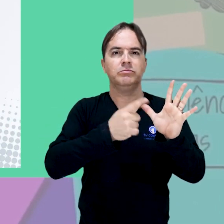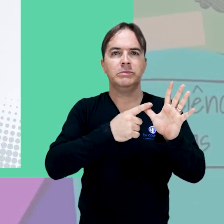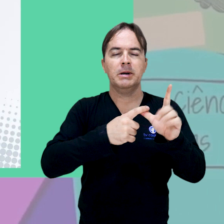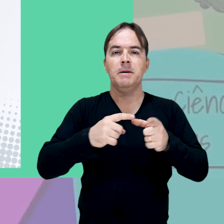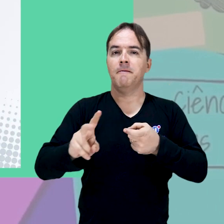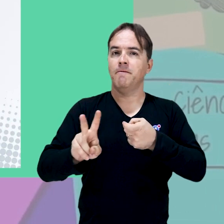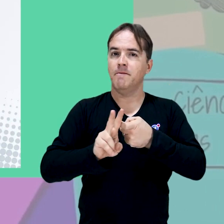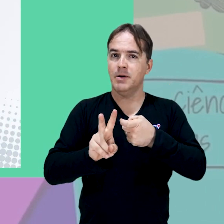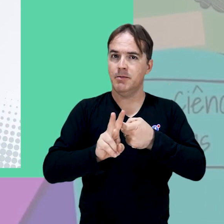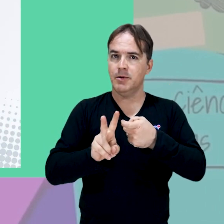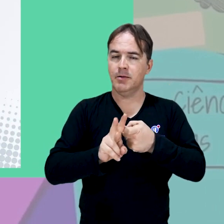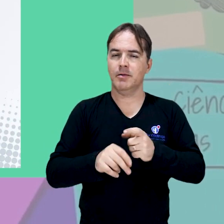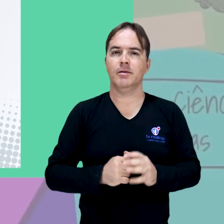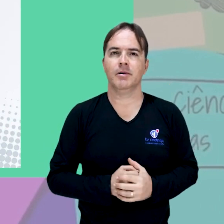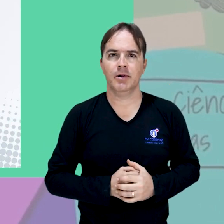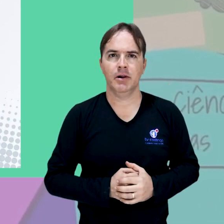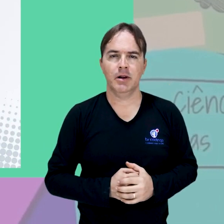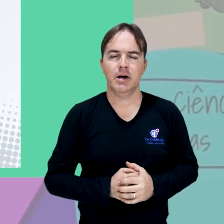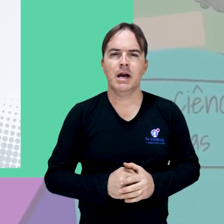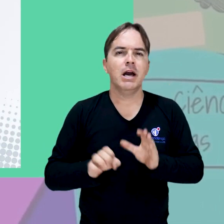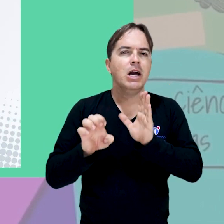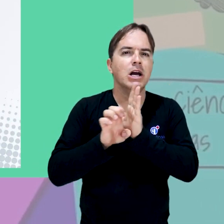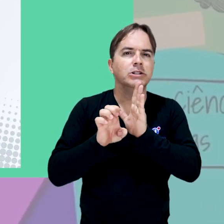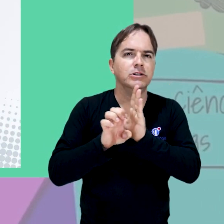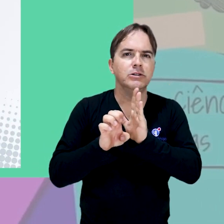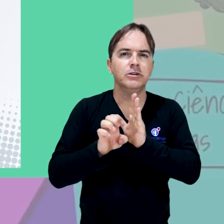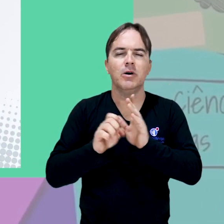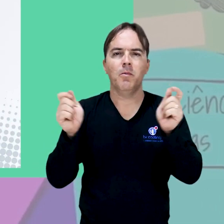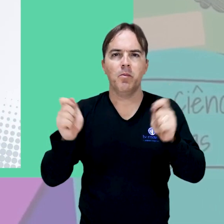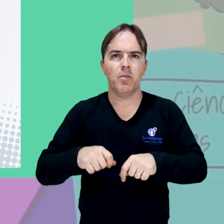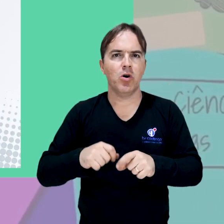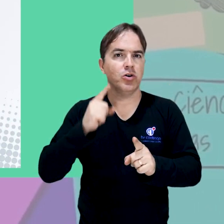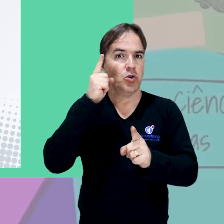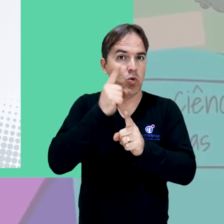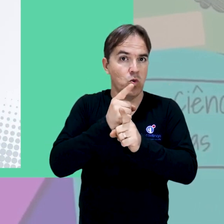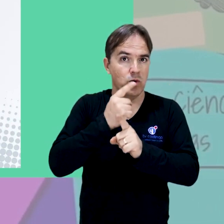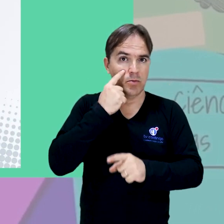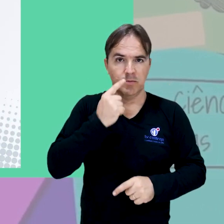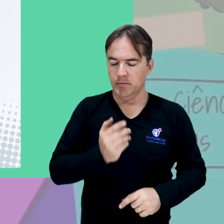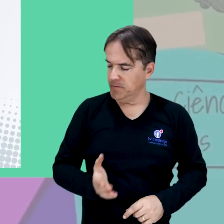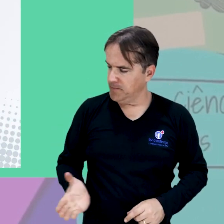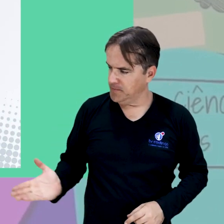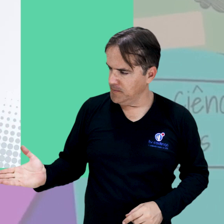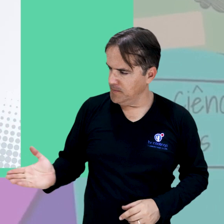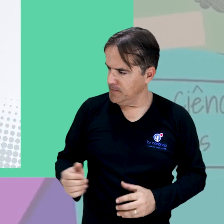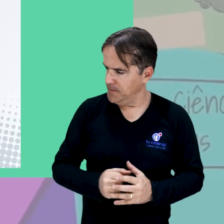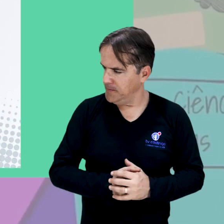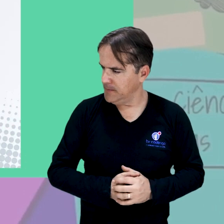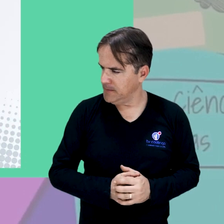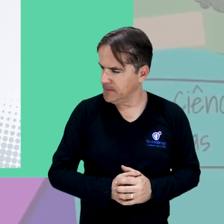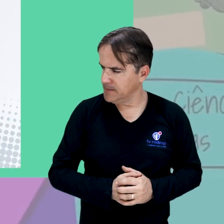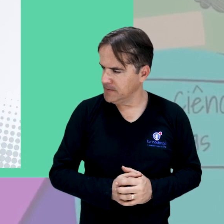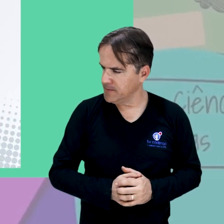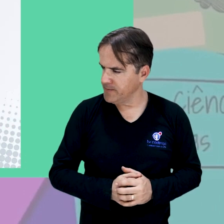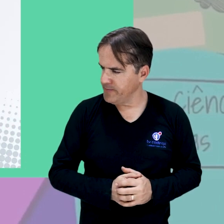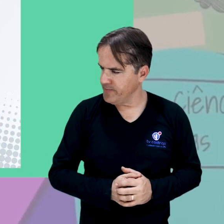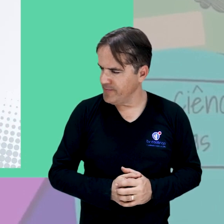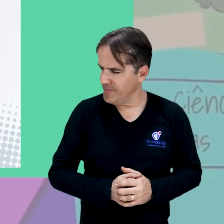para medicina veterinária o edital pode ser acessado no site fundaf